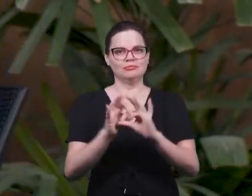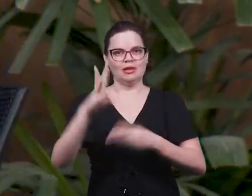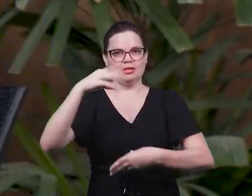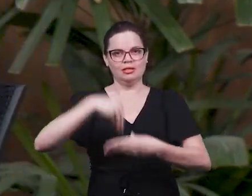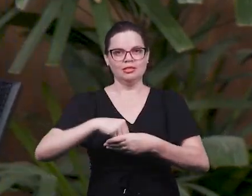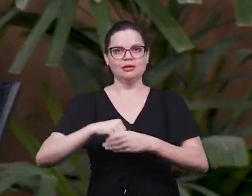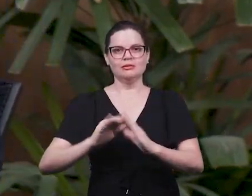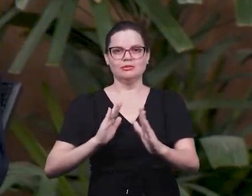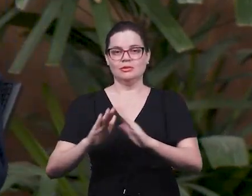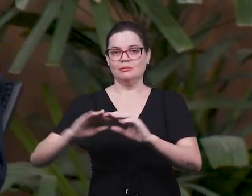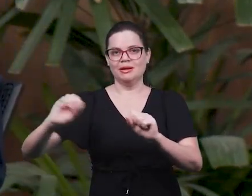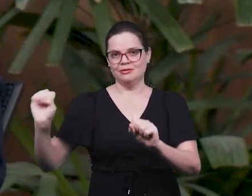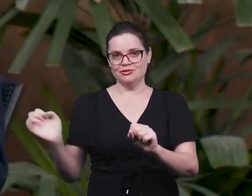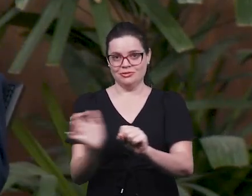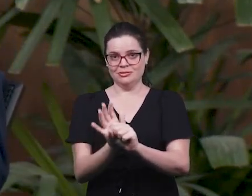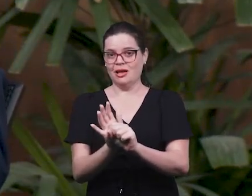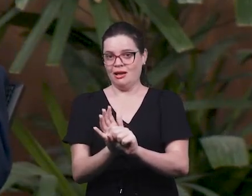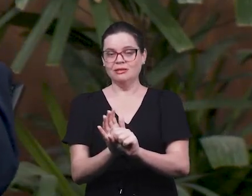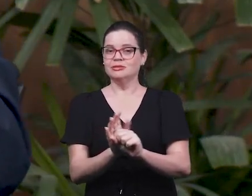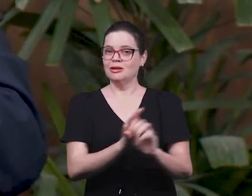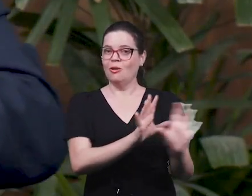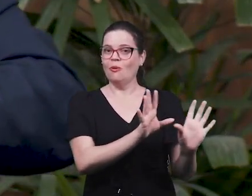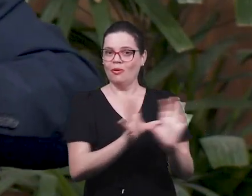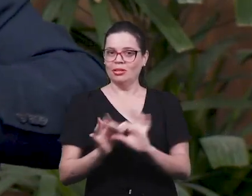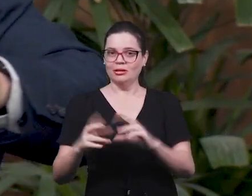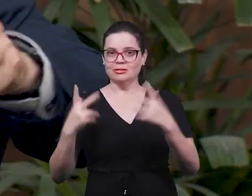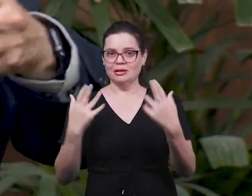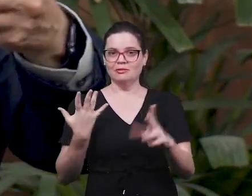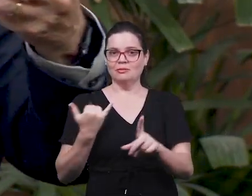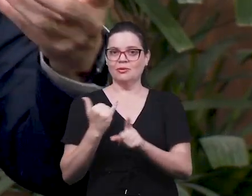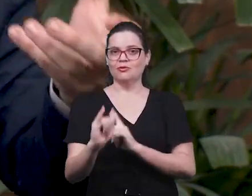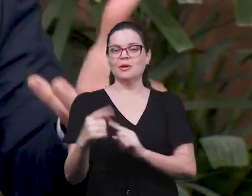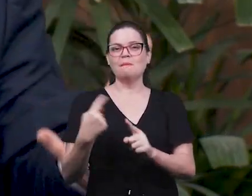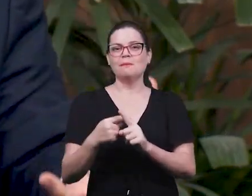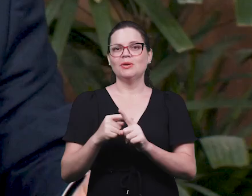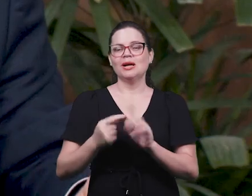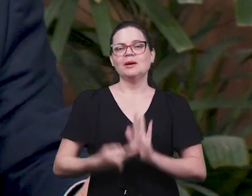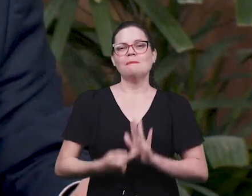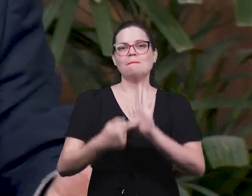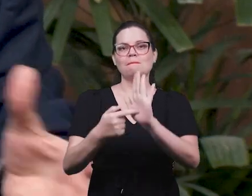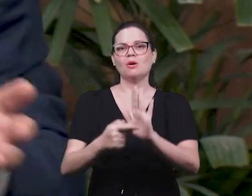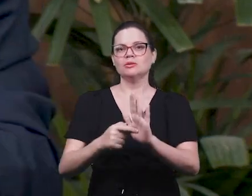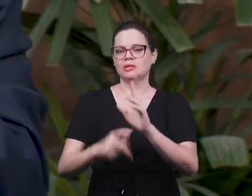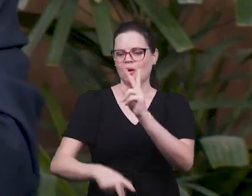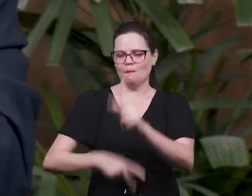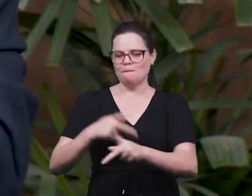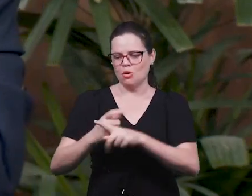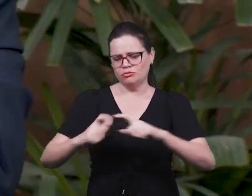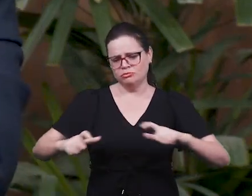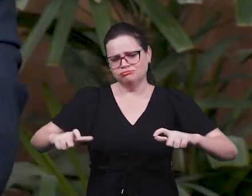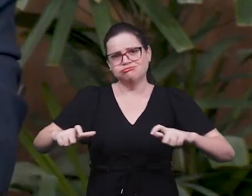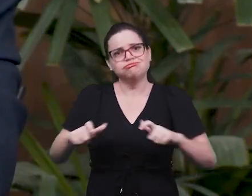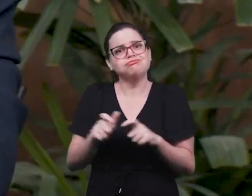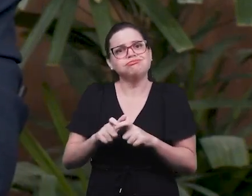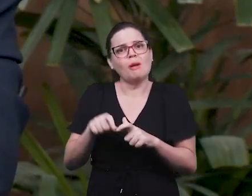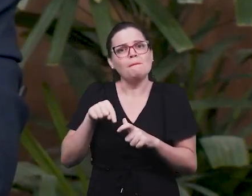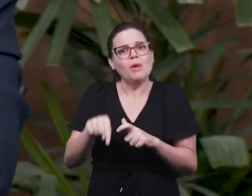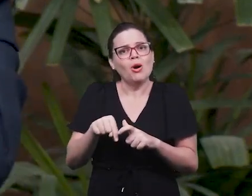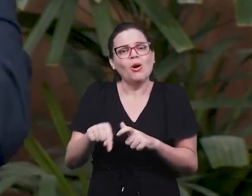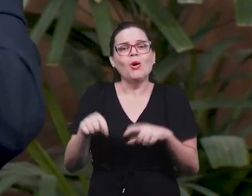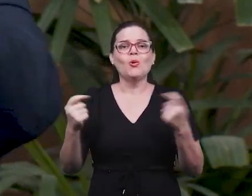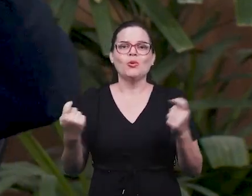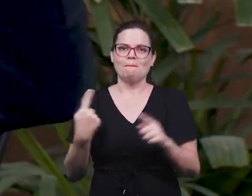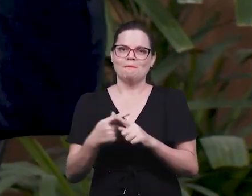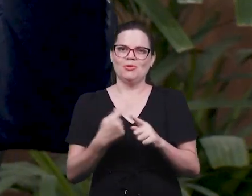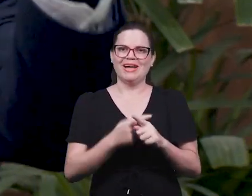carta à igreja de Sardes, que fala dos restantes, ou seja, aqueles que